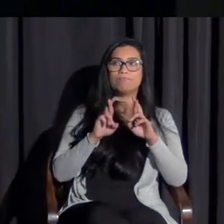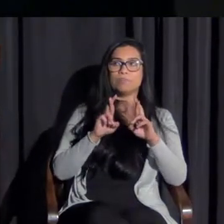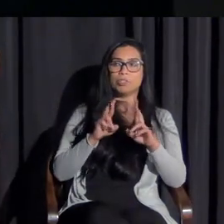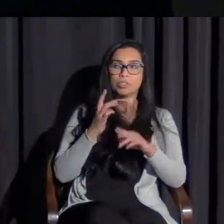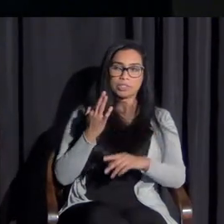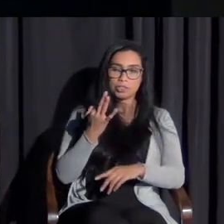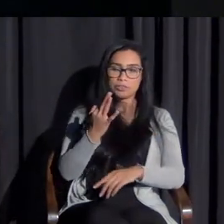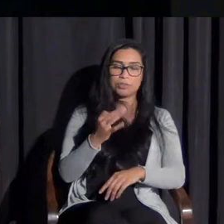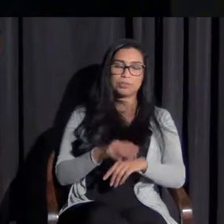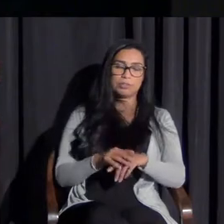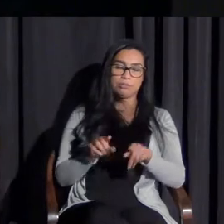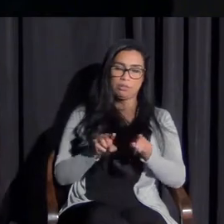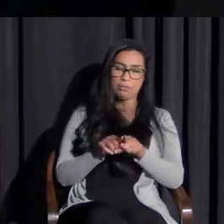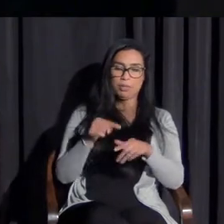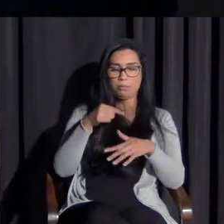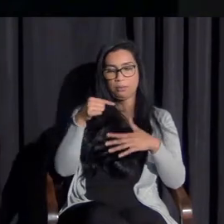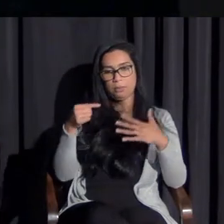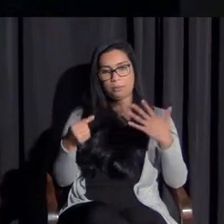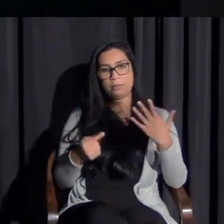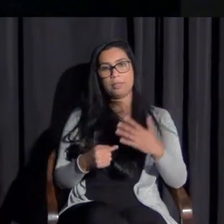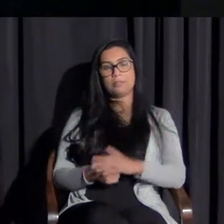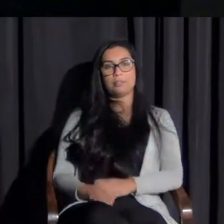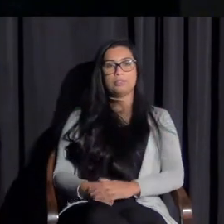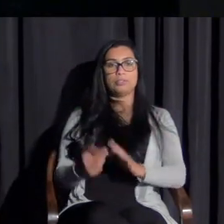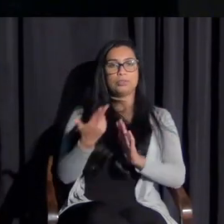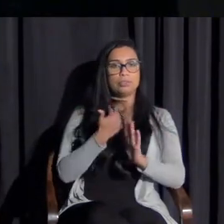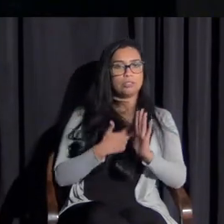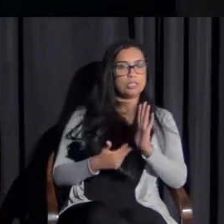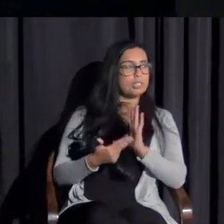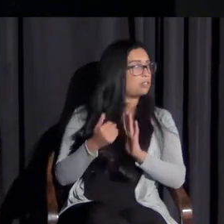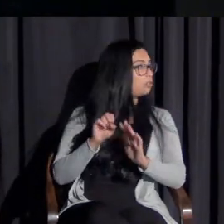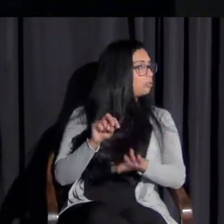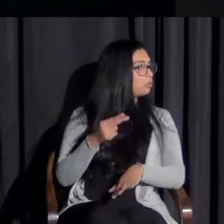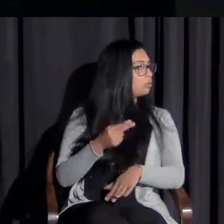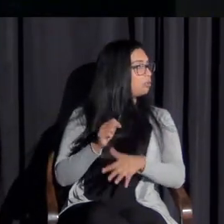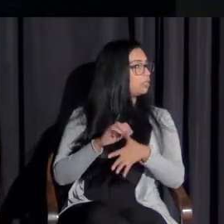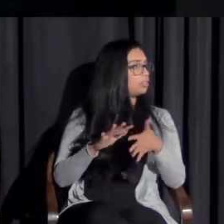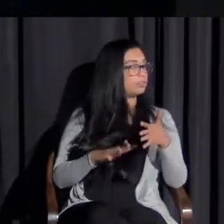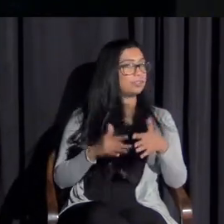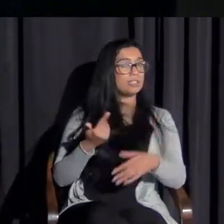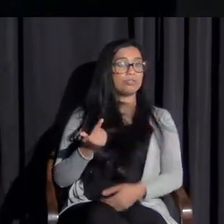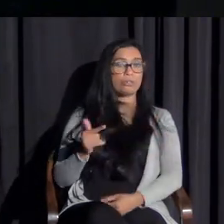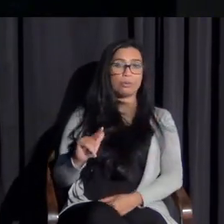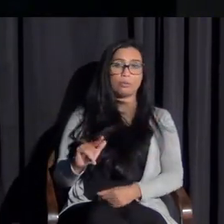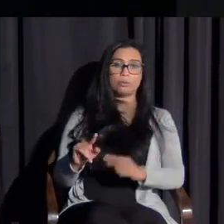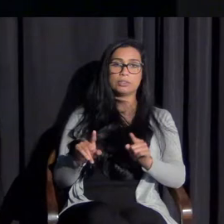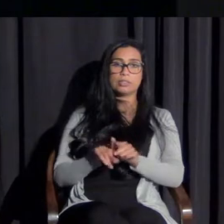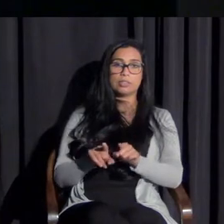essas questões do, né, do desenho ou de outras atividades que a gente,